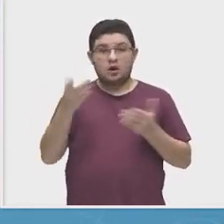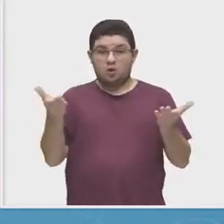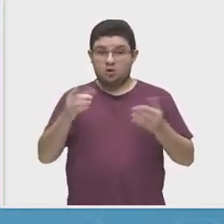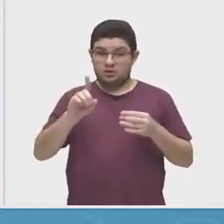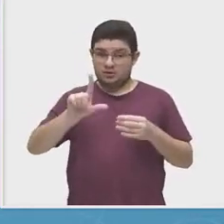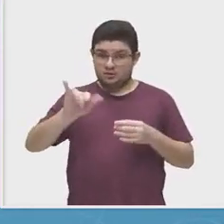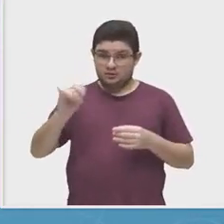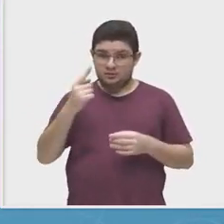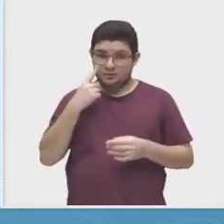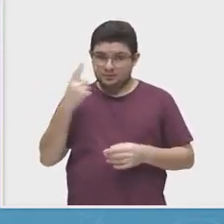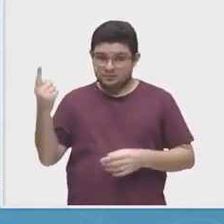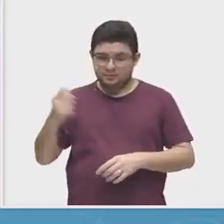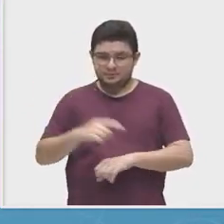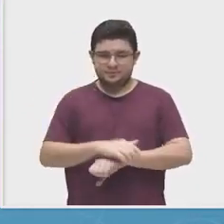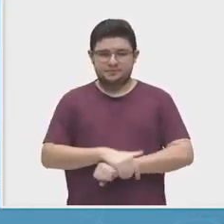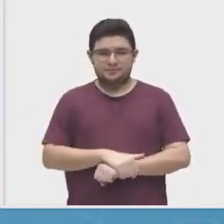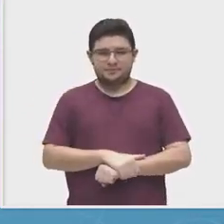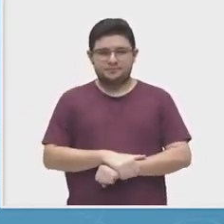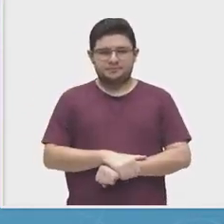agora.